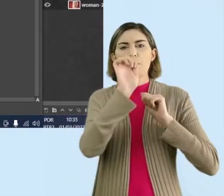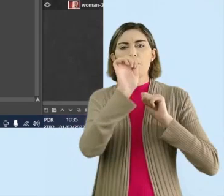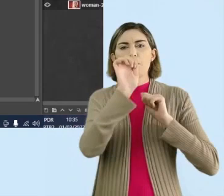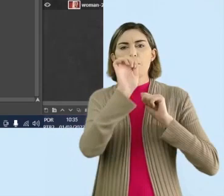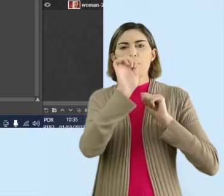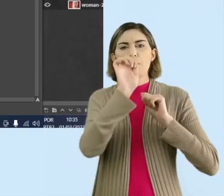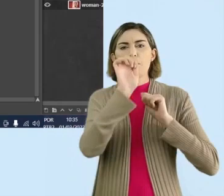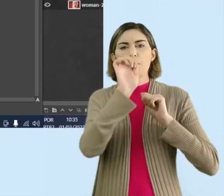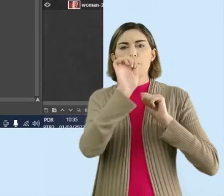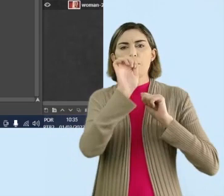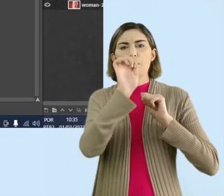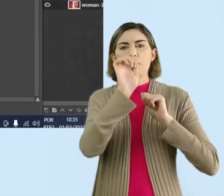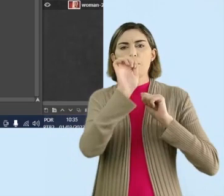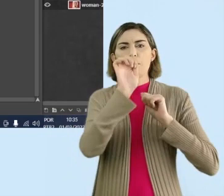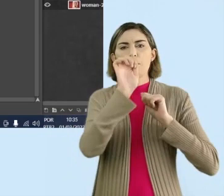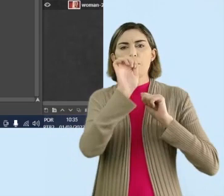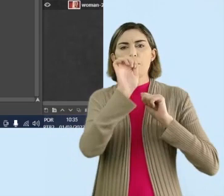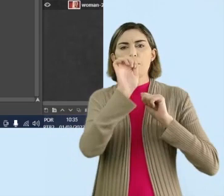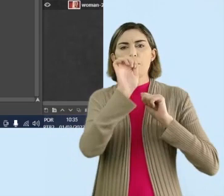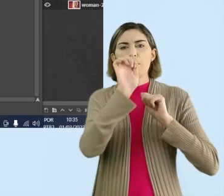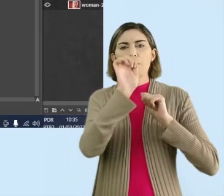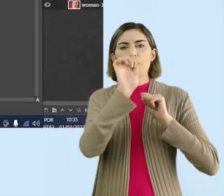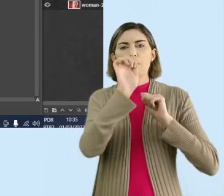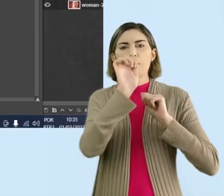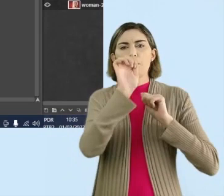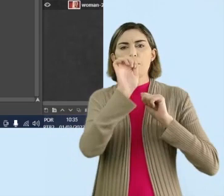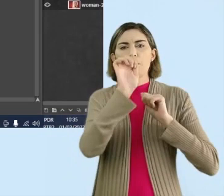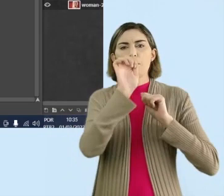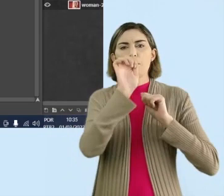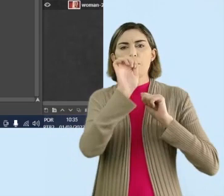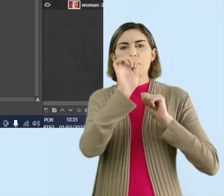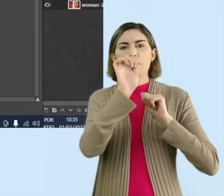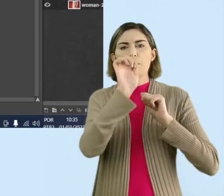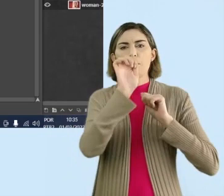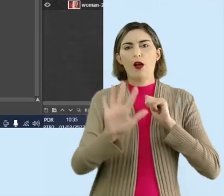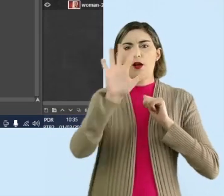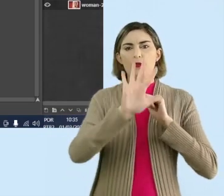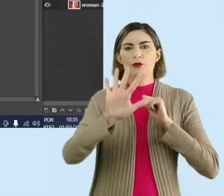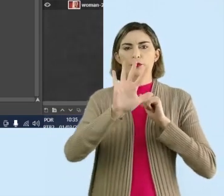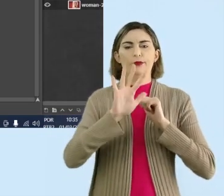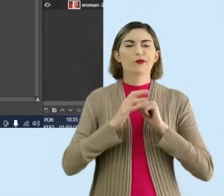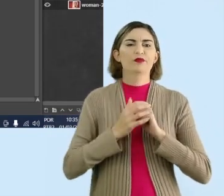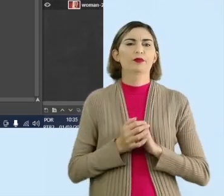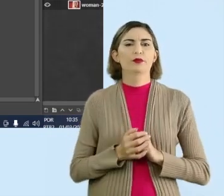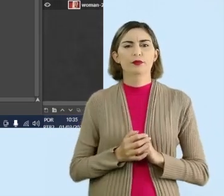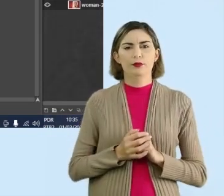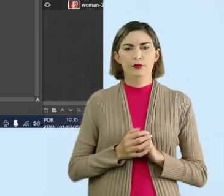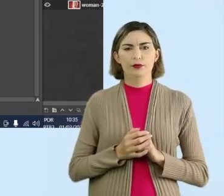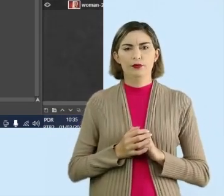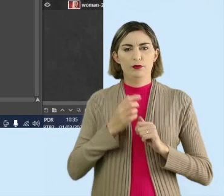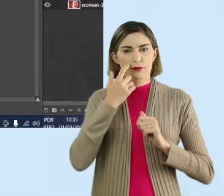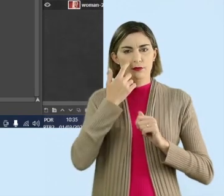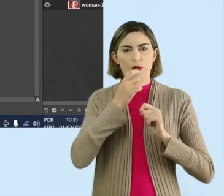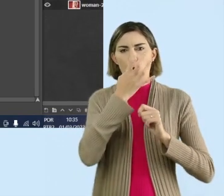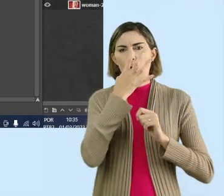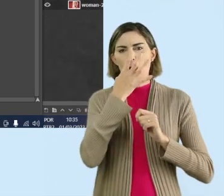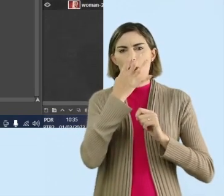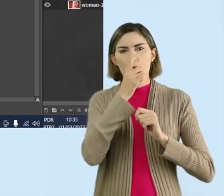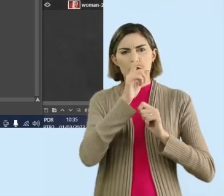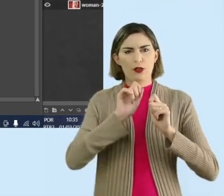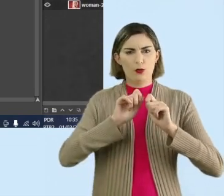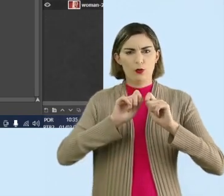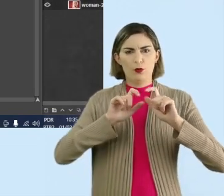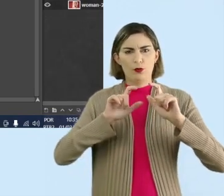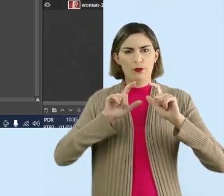uma toalha enrolada nos cabelos e a boca aberta mostrando todos os dentes. Observe aqui, segurando aqui